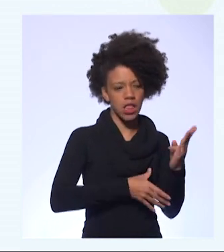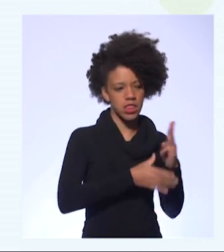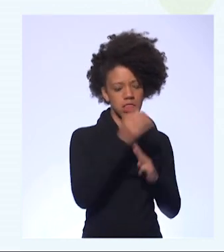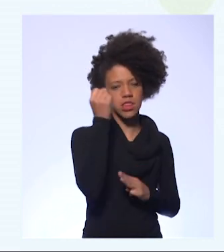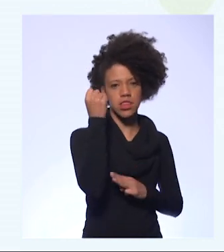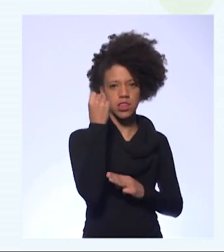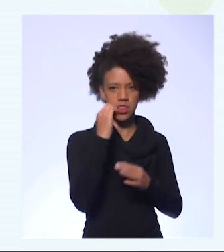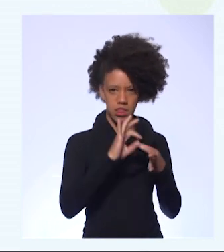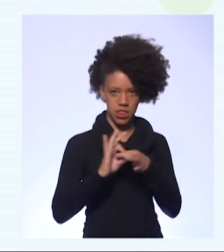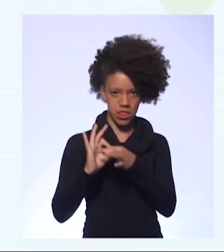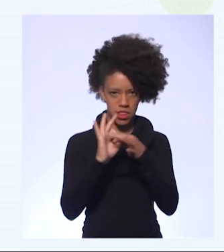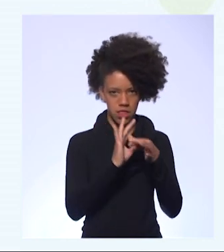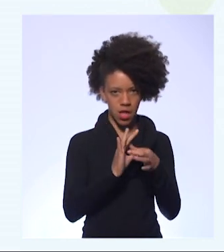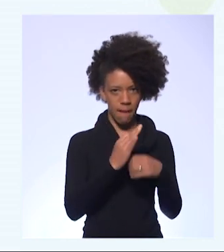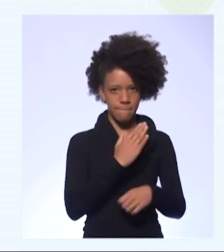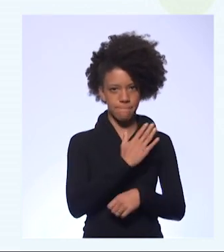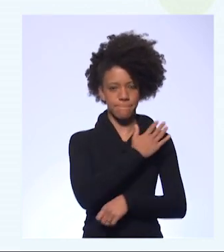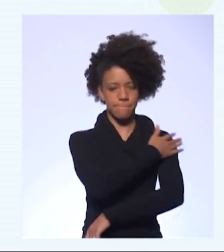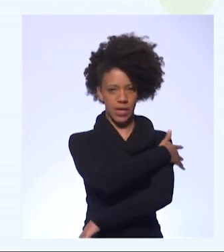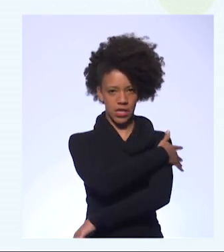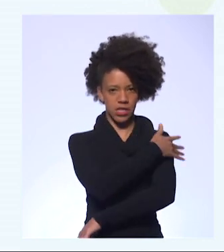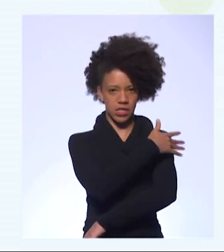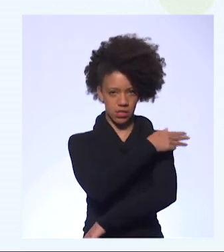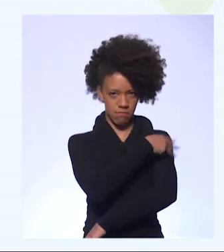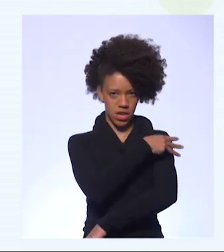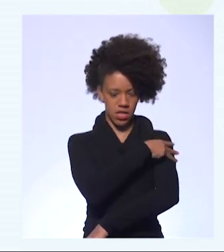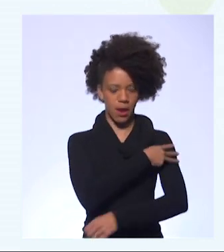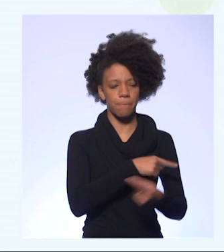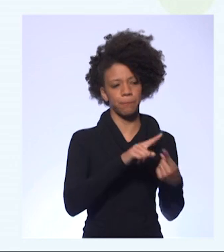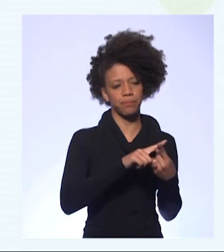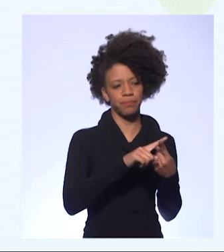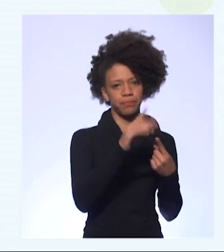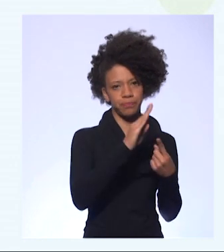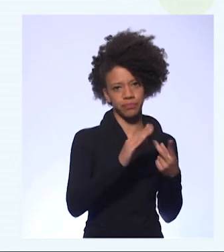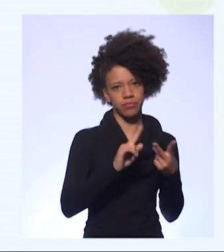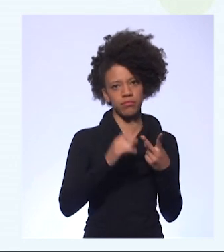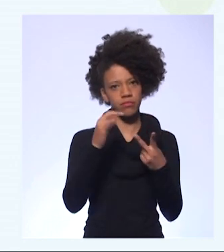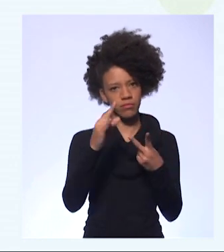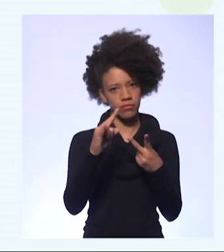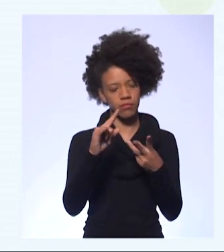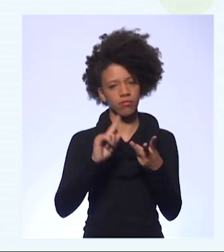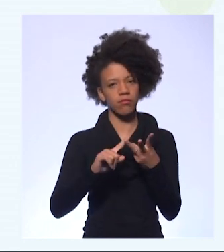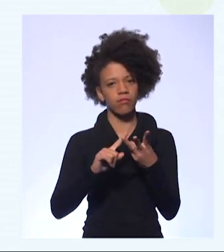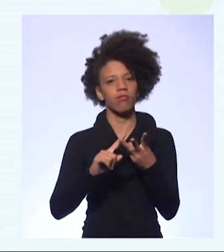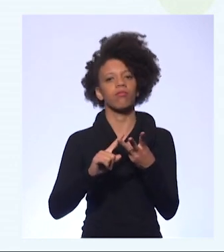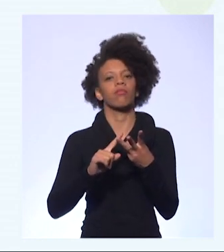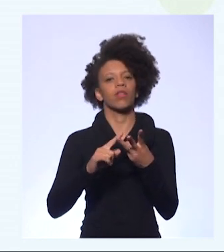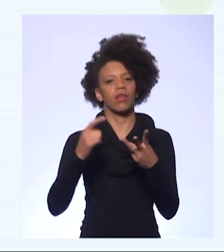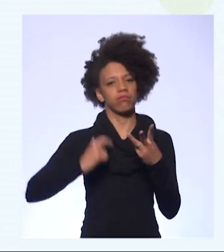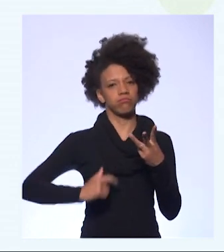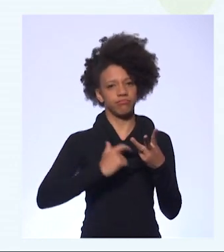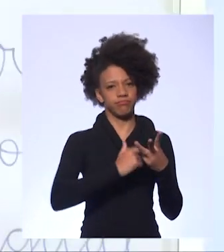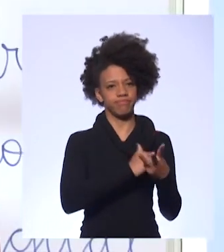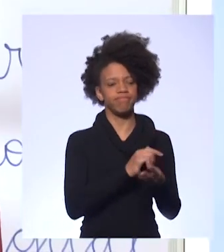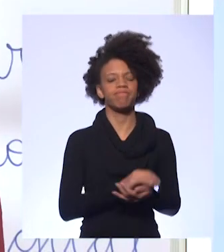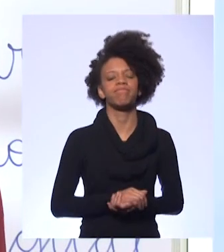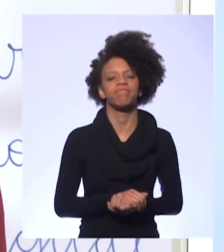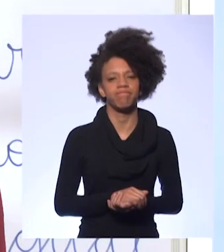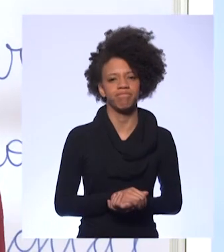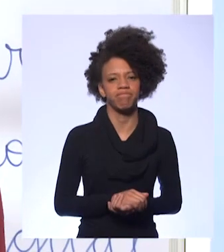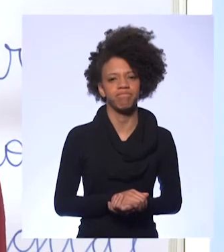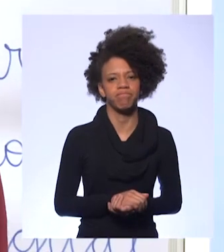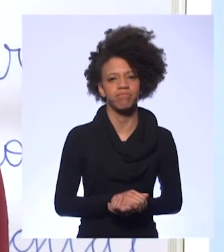thrips quero uma Aliança Militar entre Brasil Argentina e Uruguai que já tava no poder dos colorados naquela época